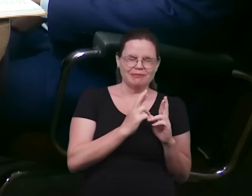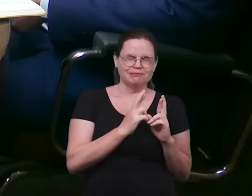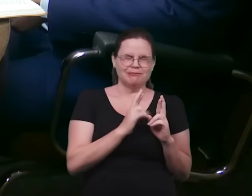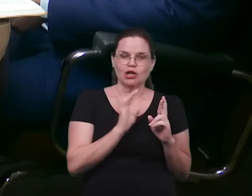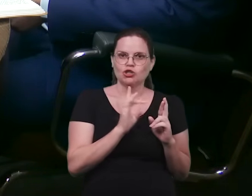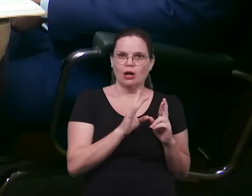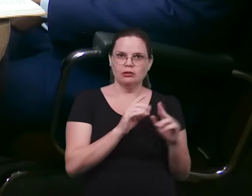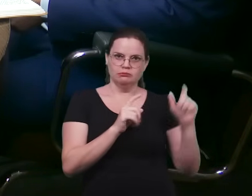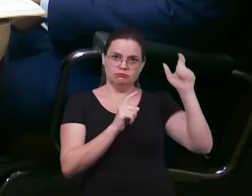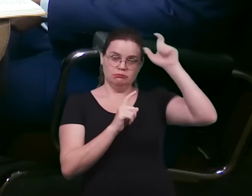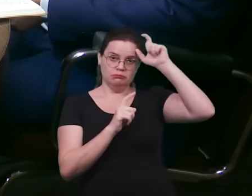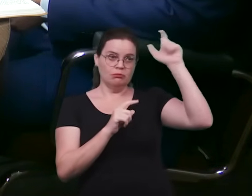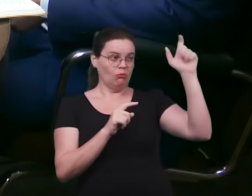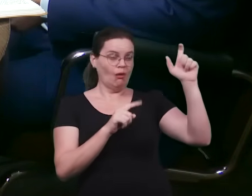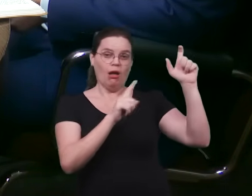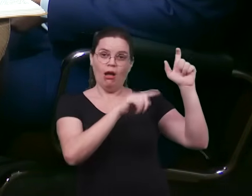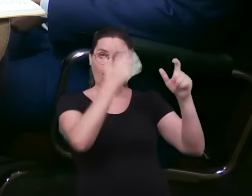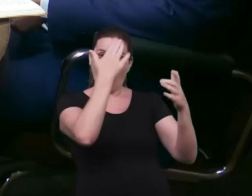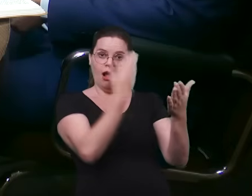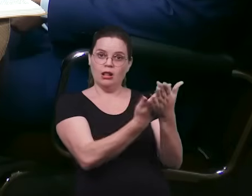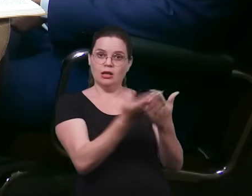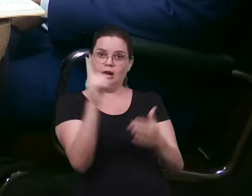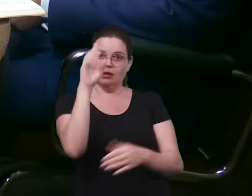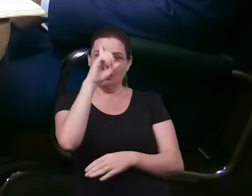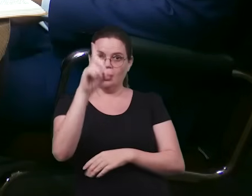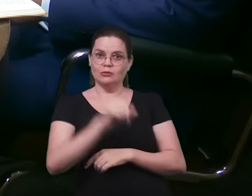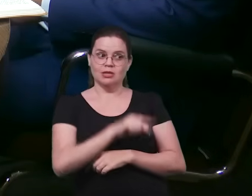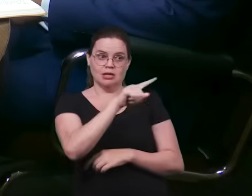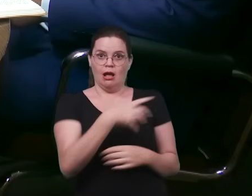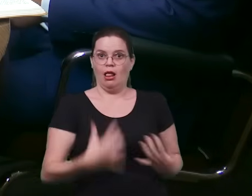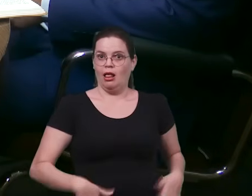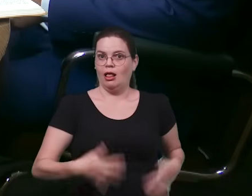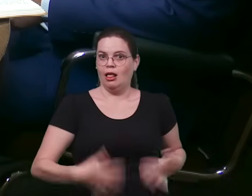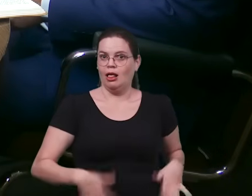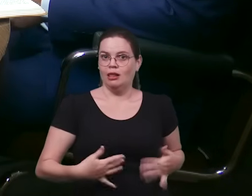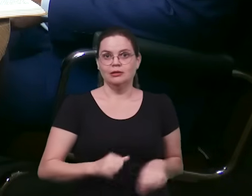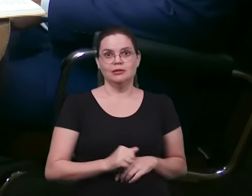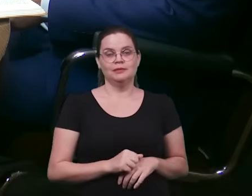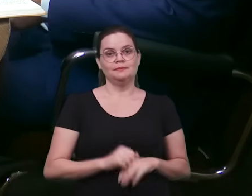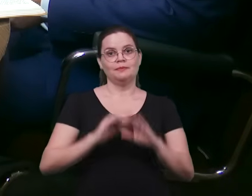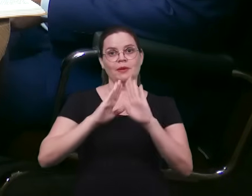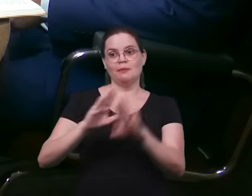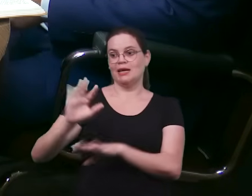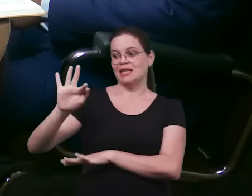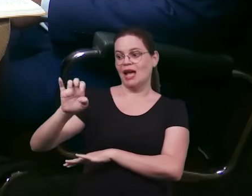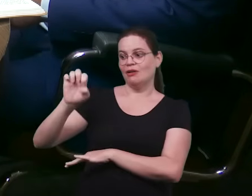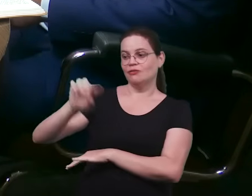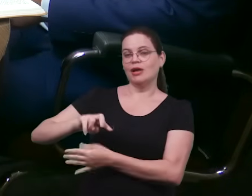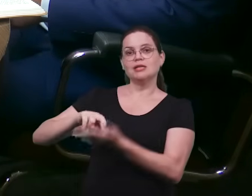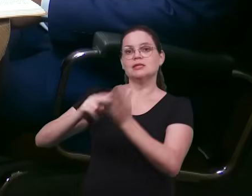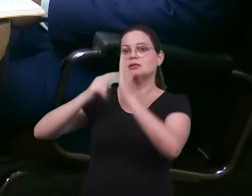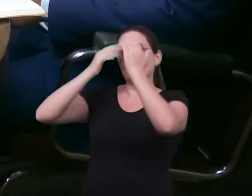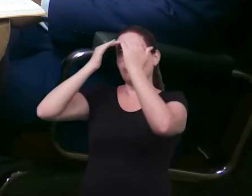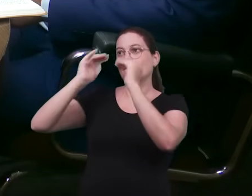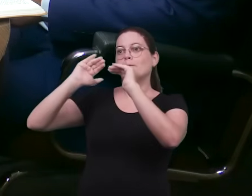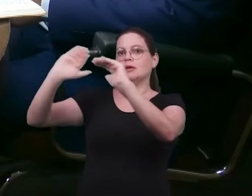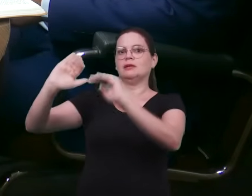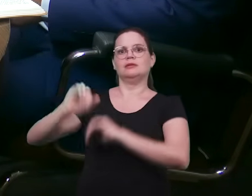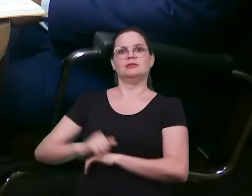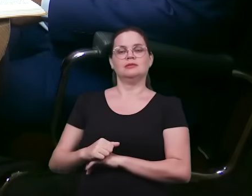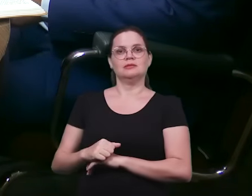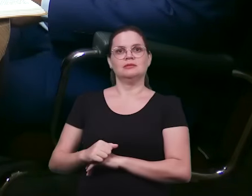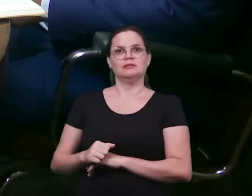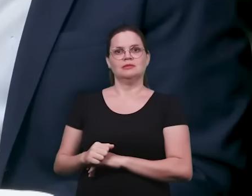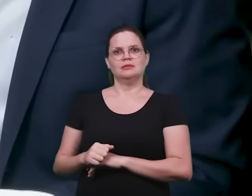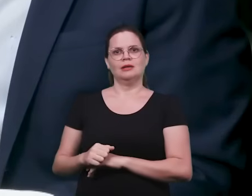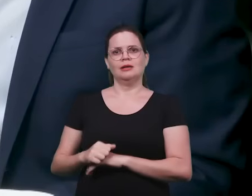diz que ele crê e estremece. Mas a fé é obediência. A fé